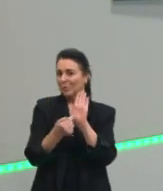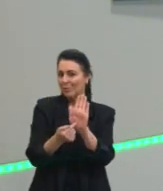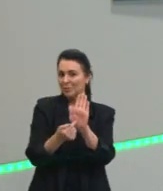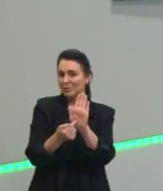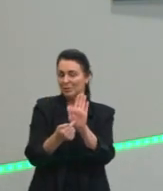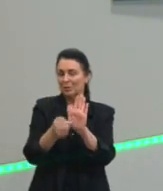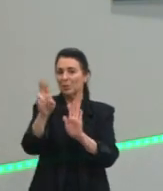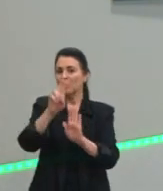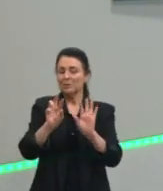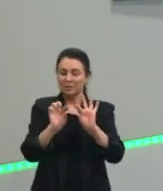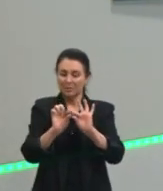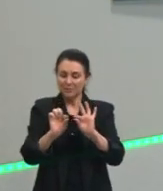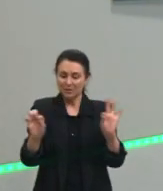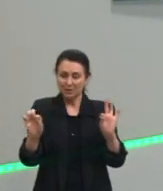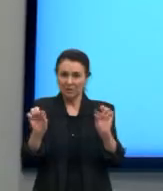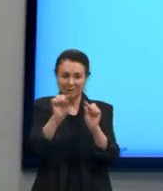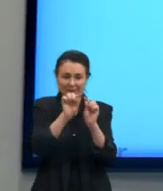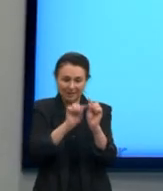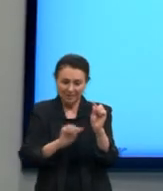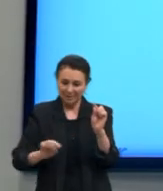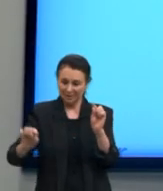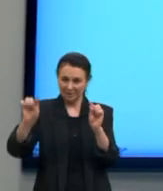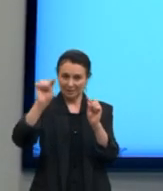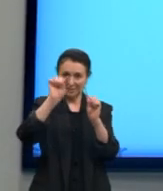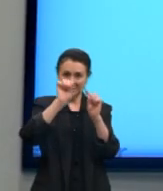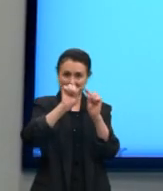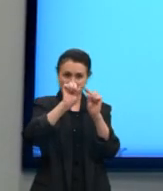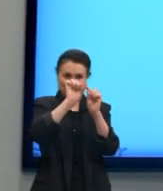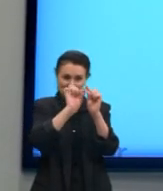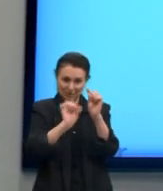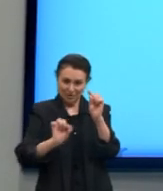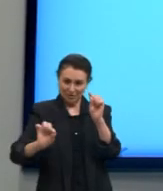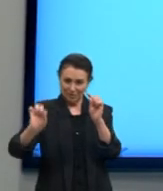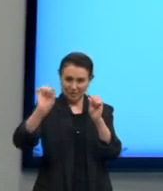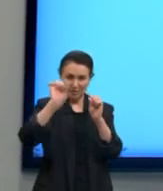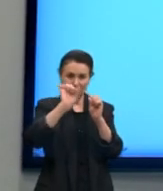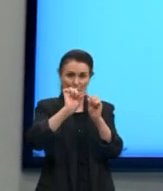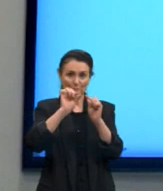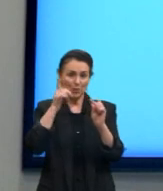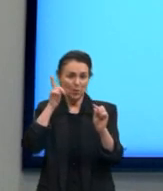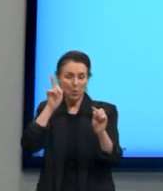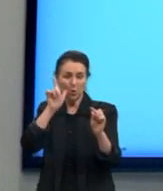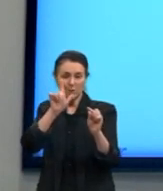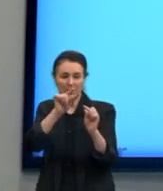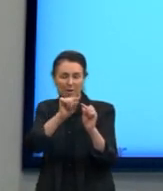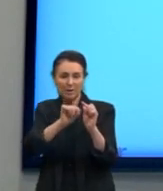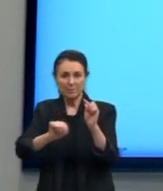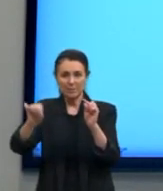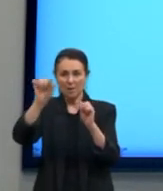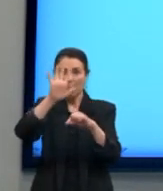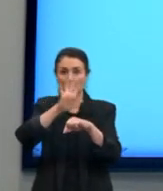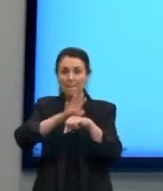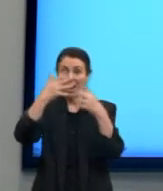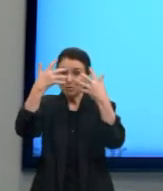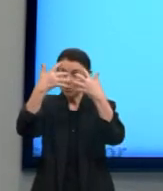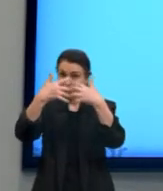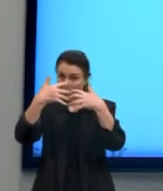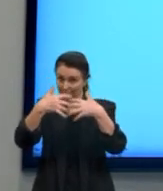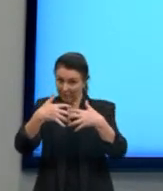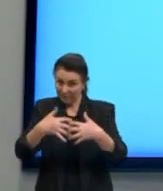dessa medida aqui da circunferência dessa bola a gente consegue chegar em medidas mais complexas e